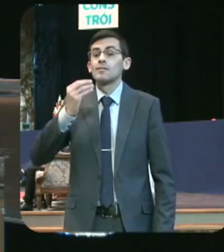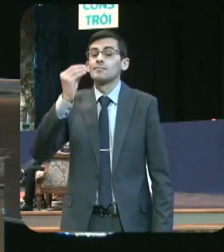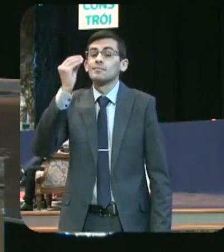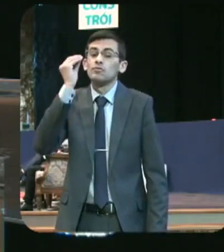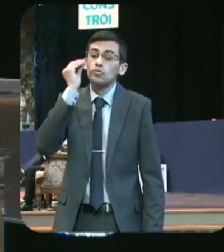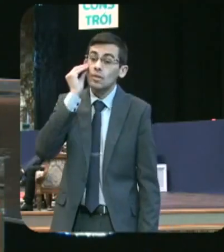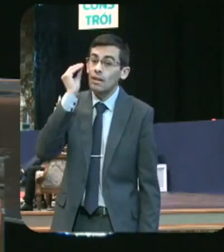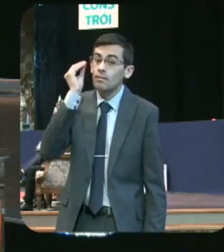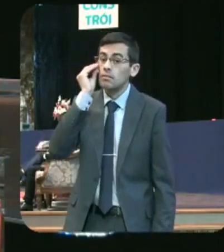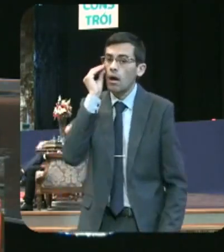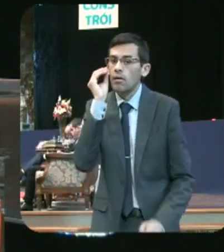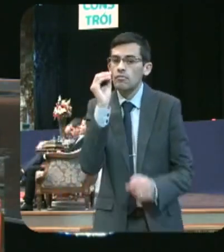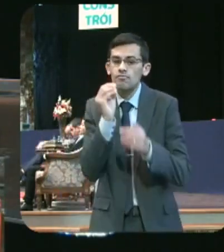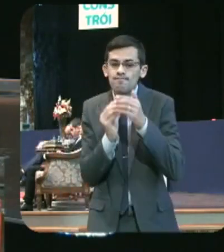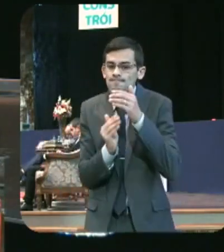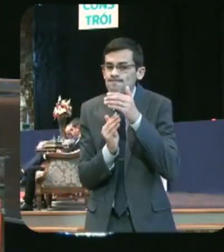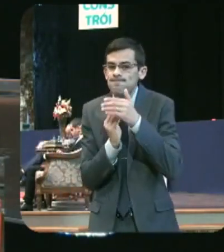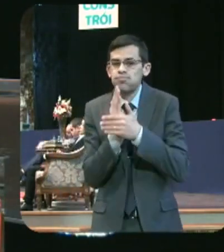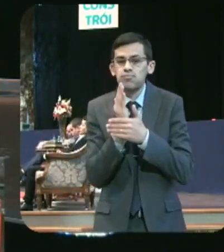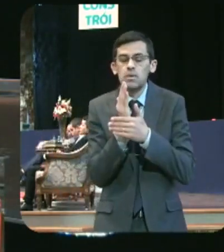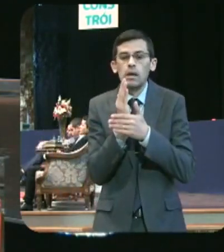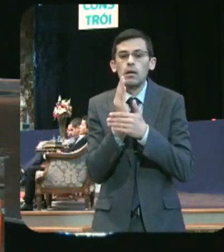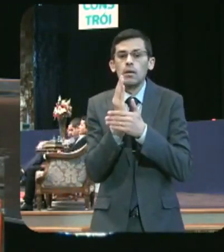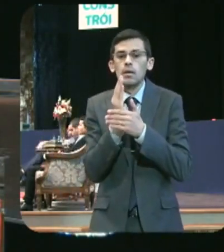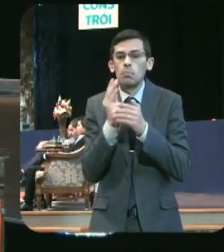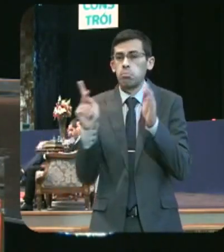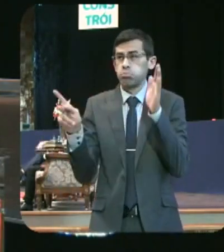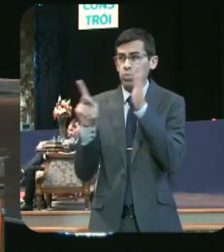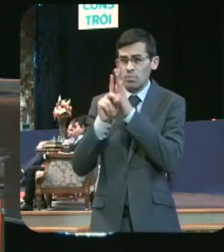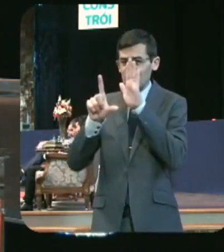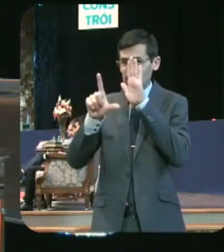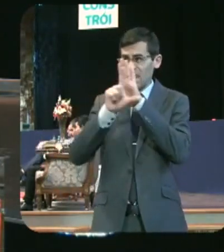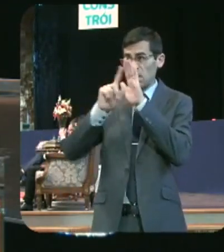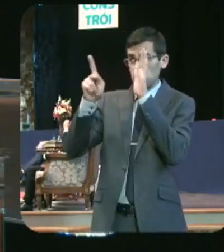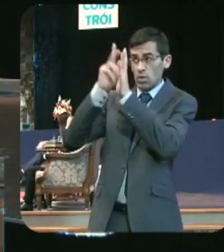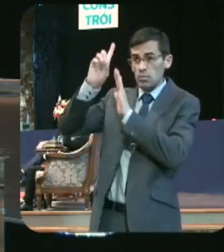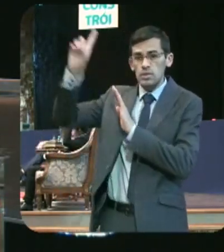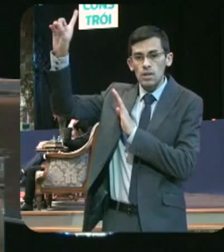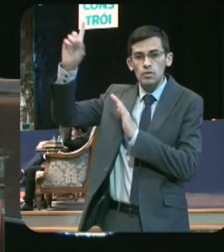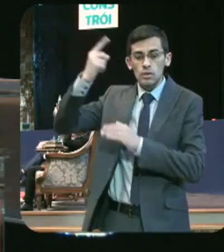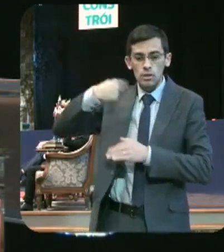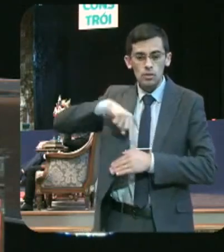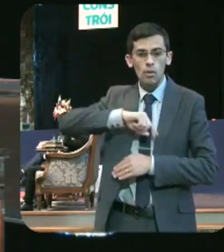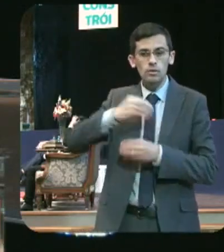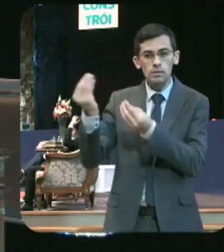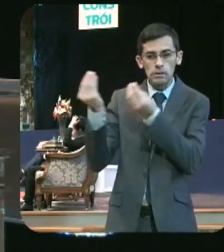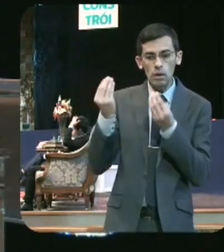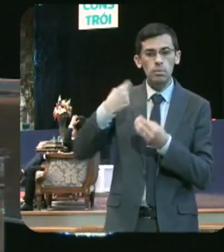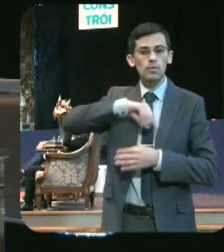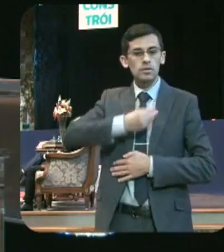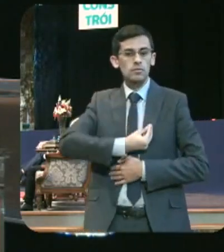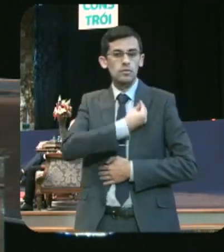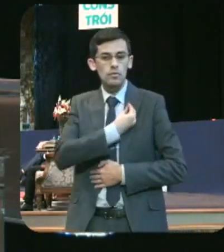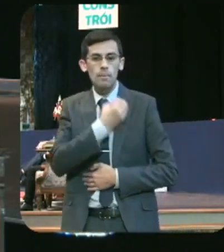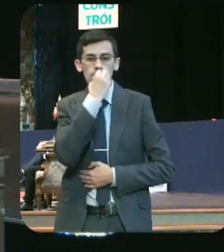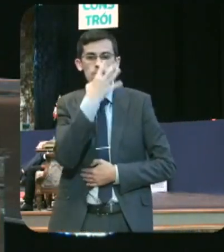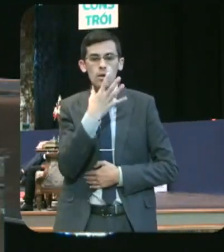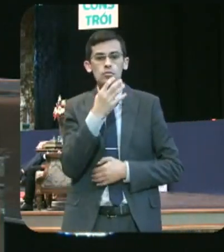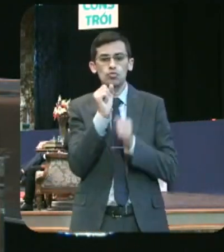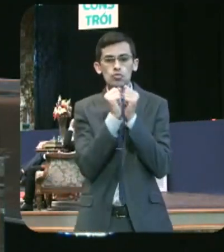de ultrapassar os limites de Deus, que Ele estabeleceu para eu viver bem no meio da